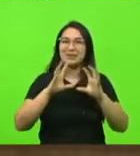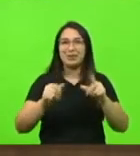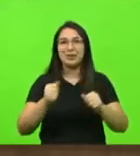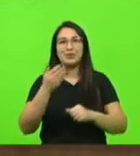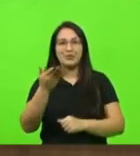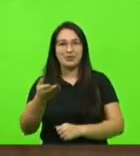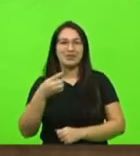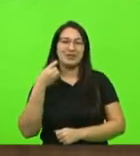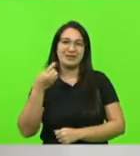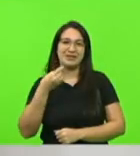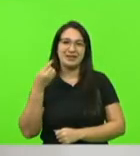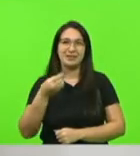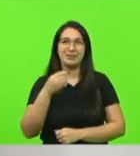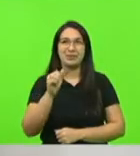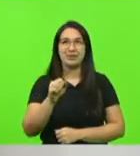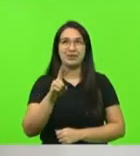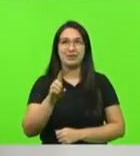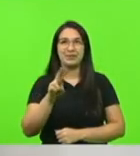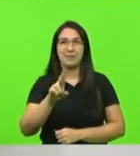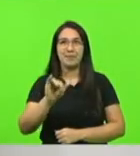também, deputado Adriano.